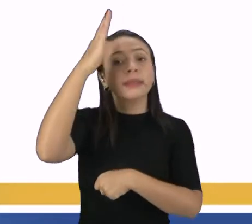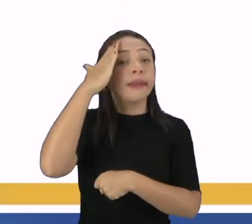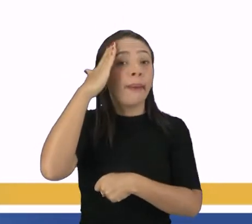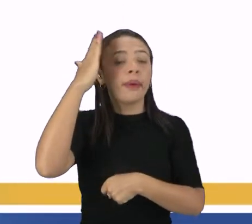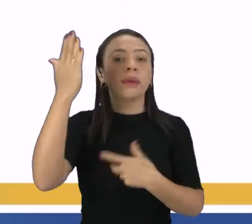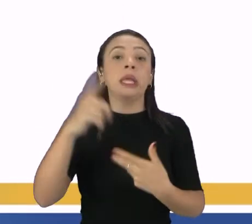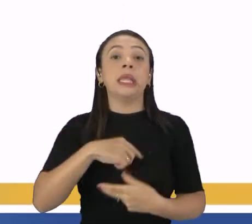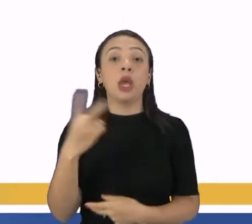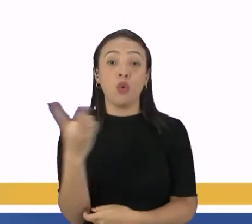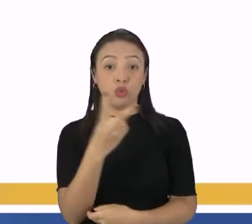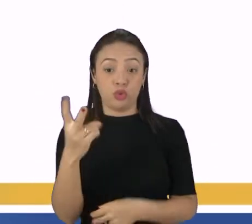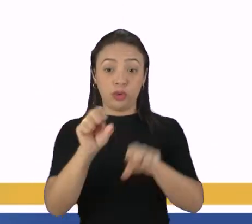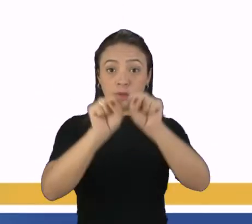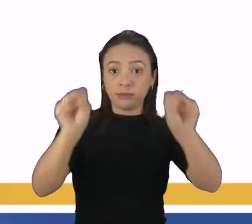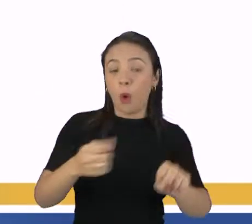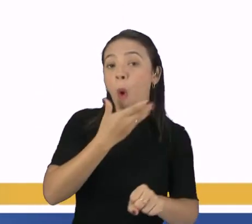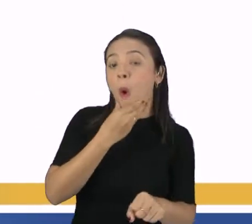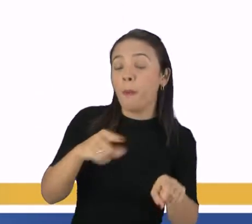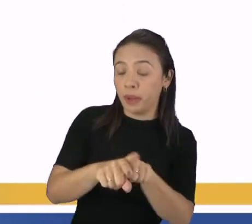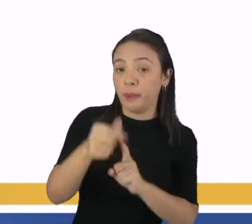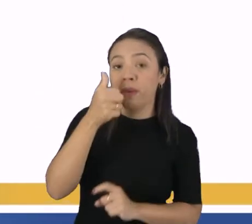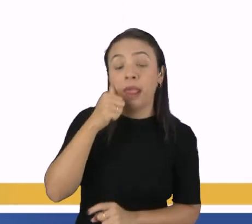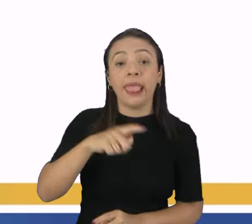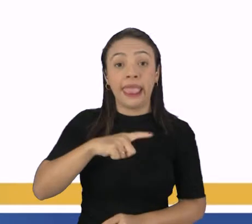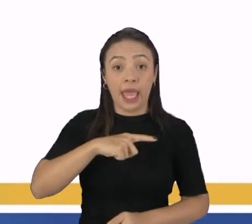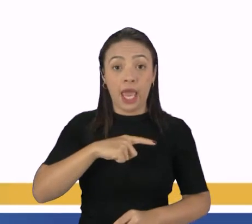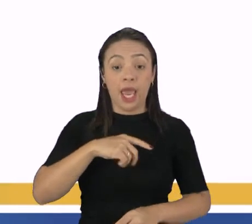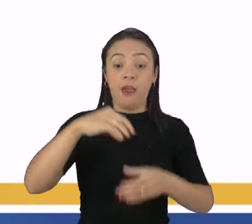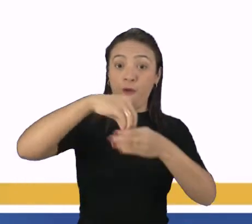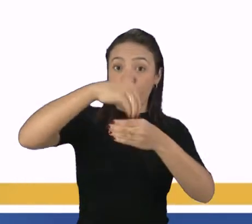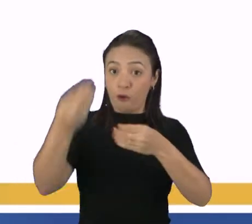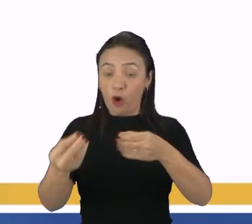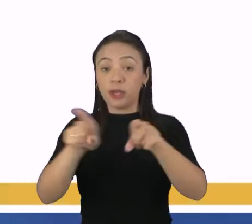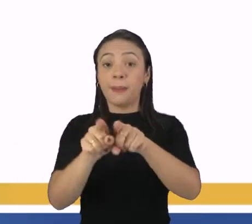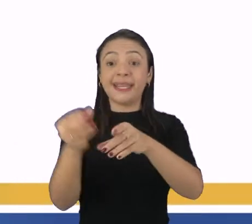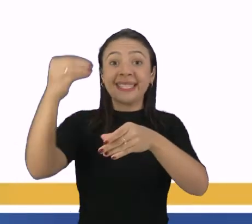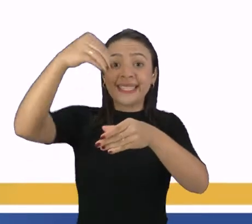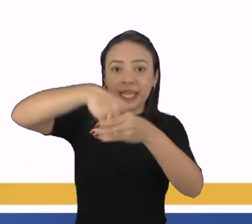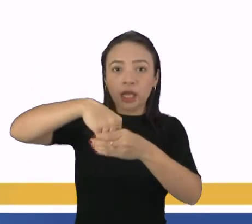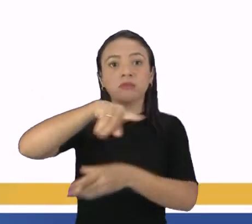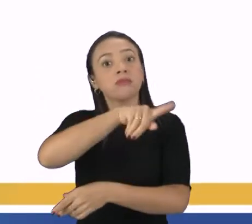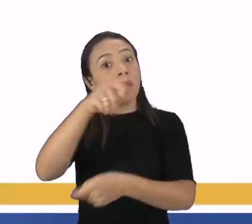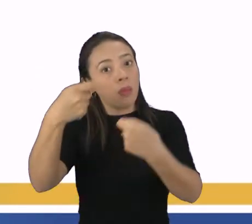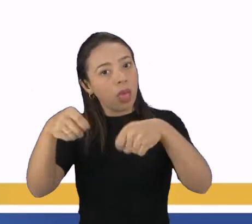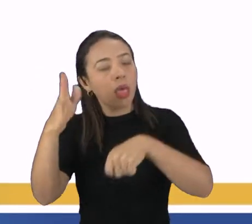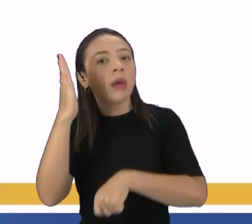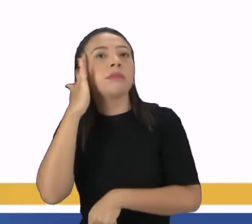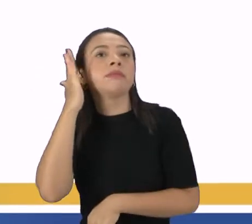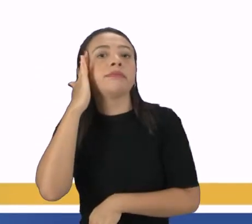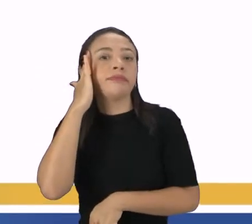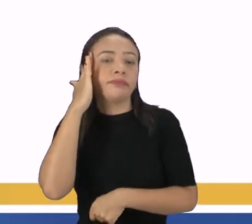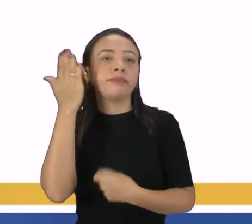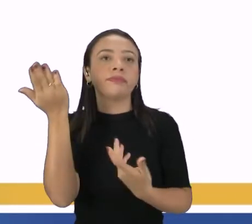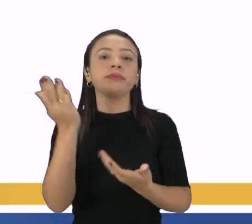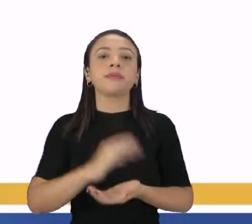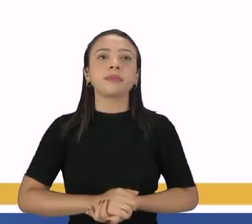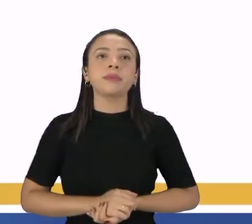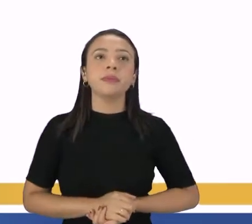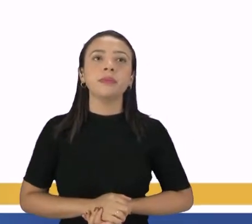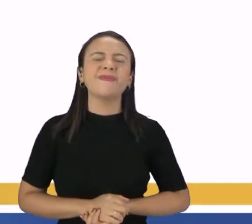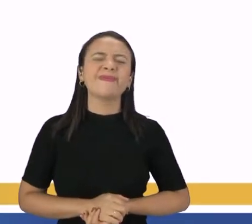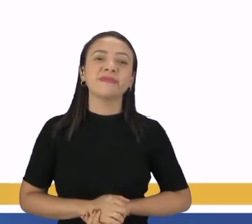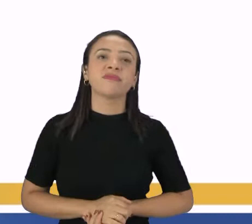masculino e feminino, têm órgãos internos e órgãos externos. Esse conhecimento é o básico do básico. Você tem que saber quais são os internos e quais são os externos,